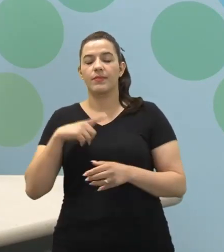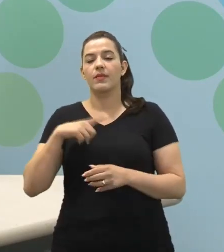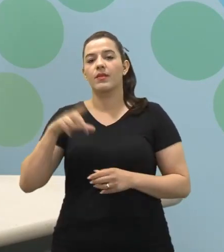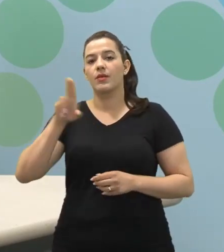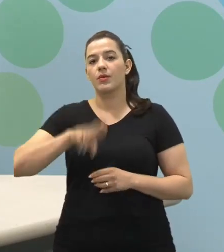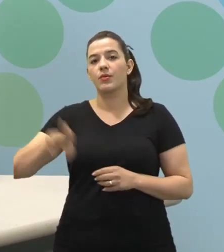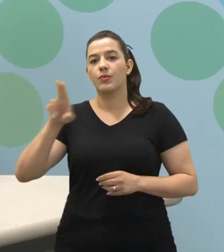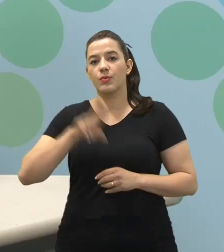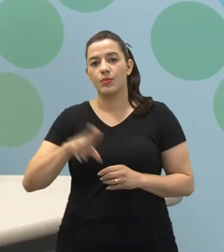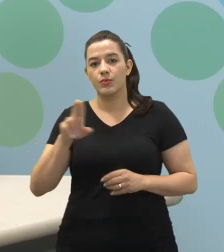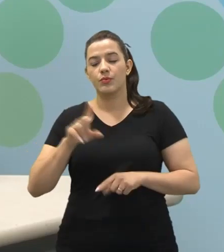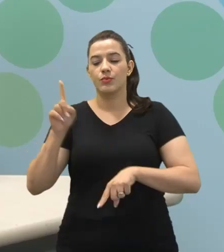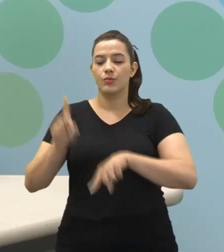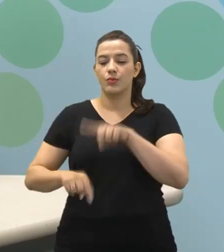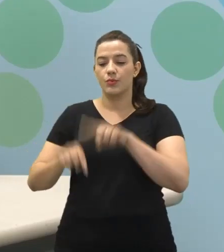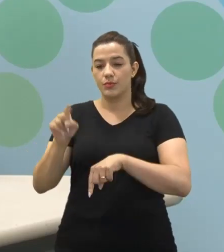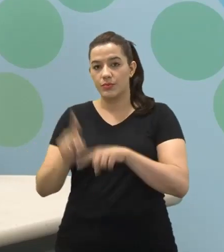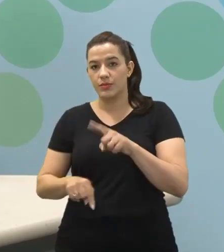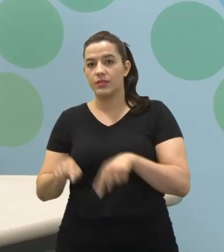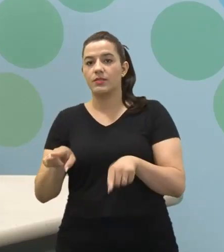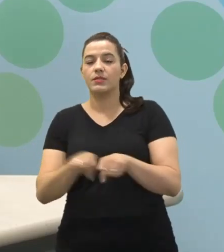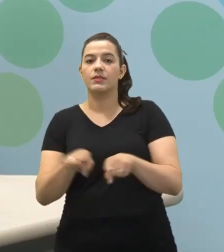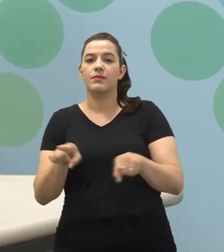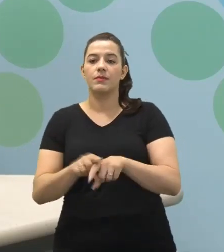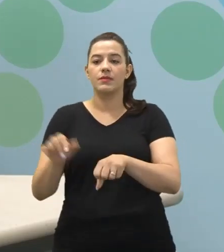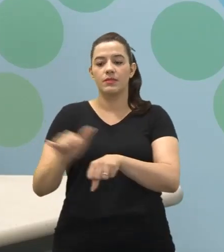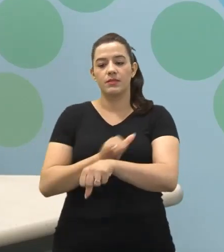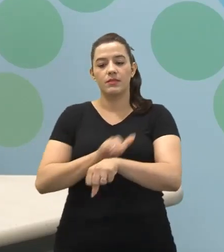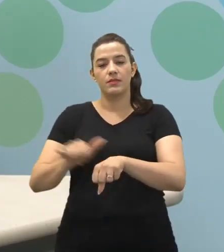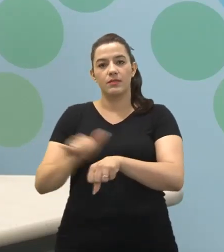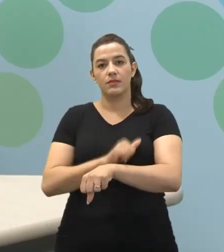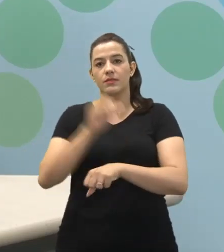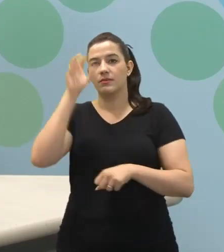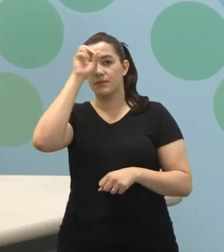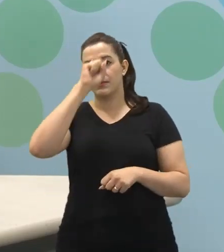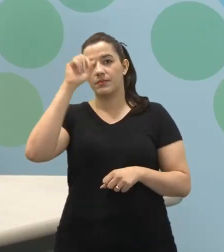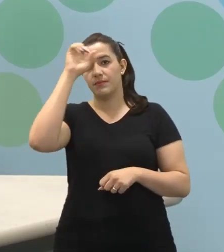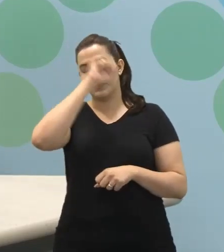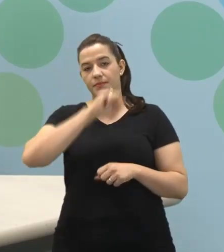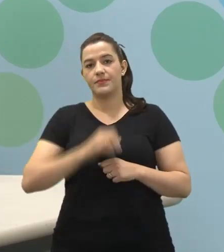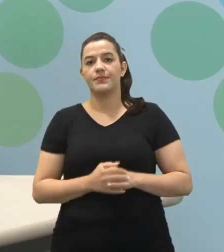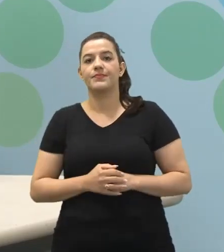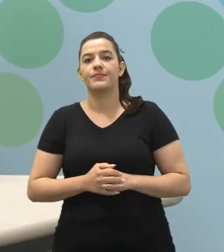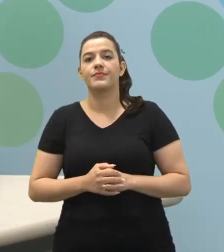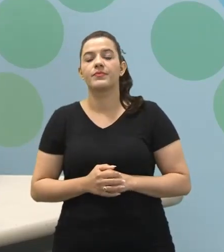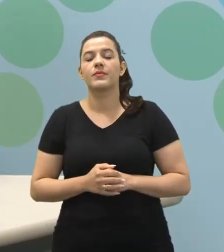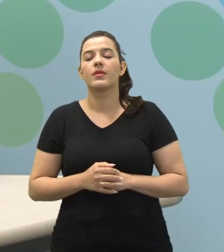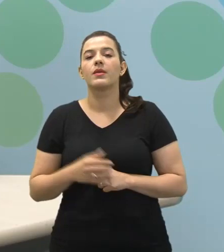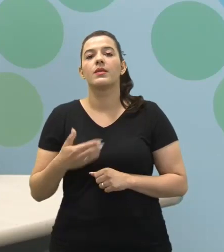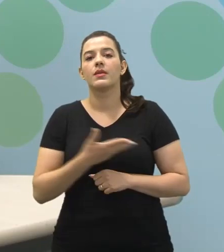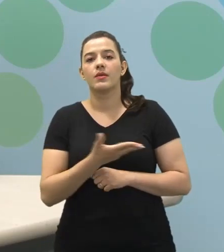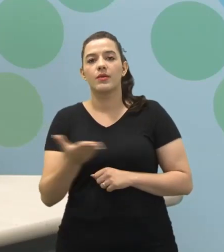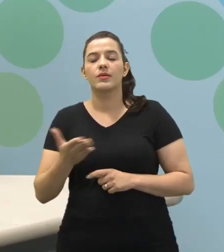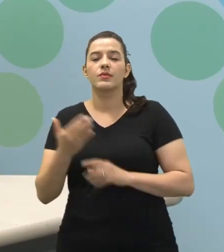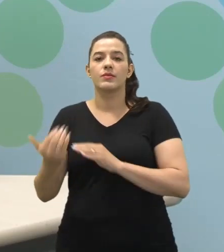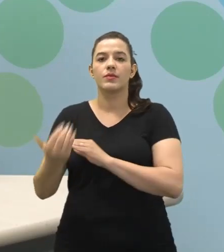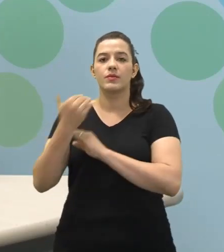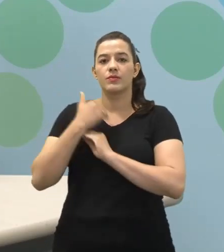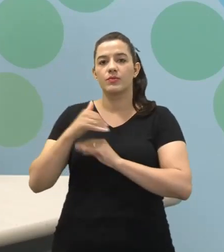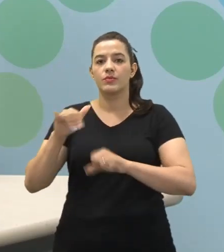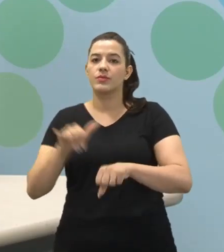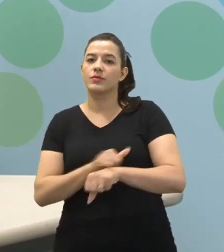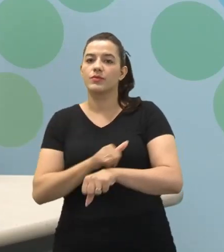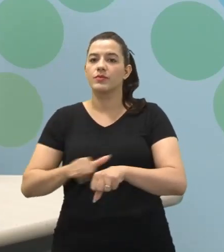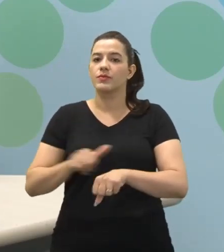objeto e estratégia para aprendizagem esses caminhos se tornam estratégia